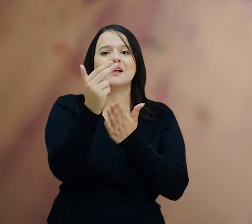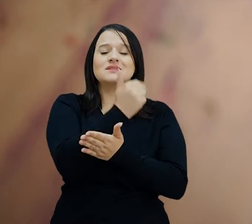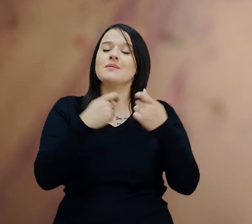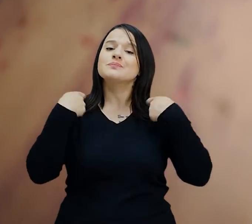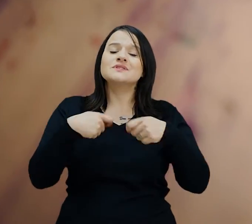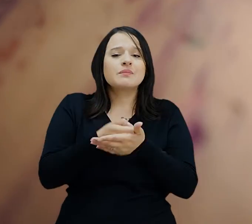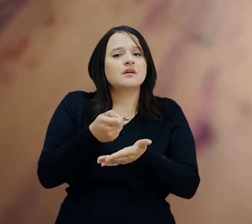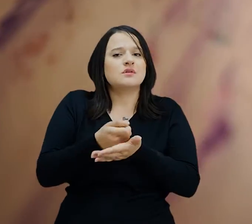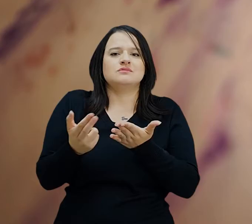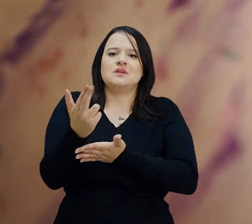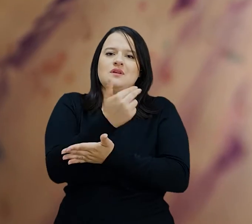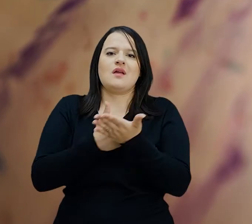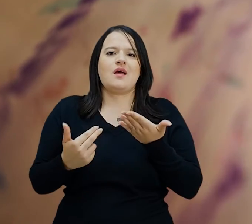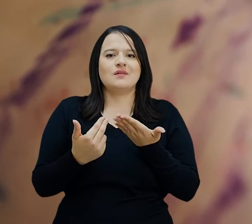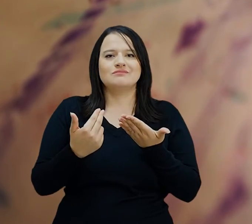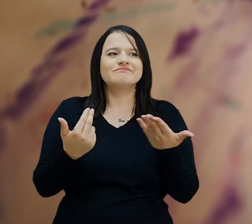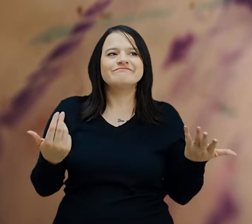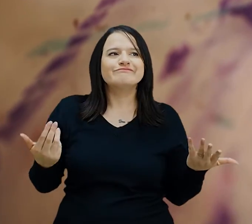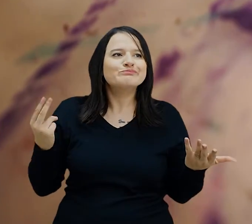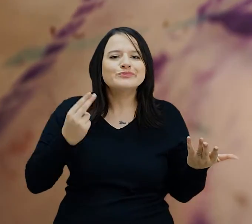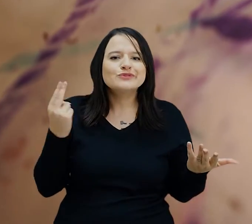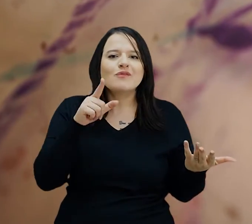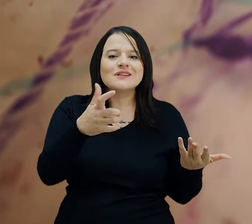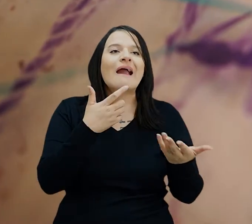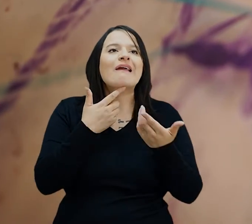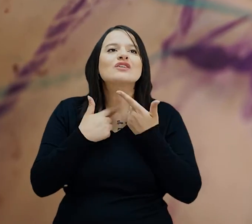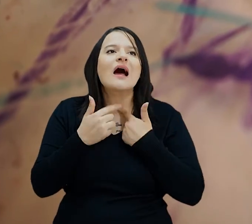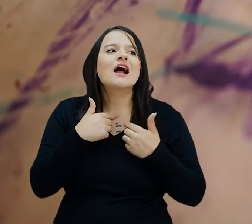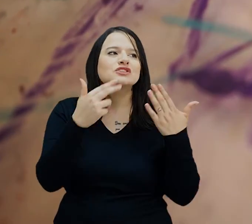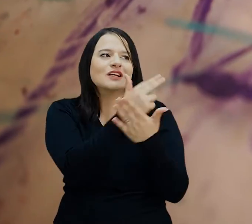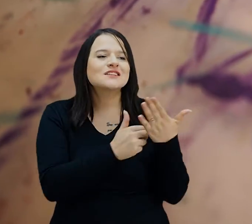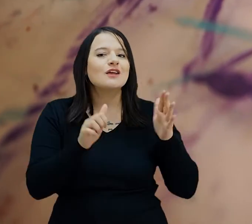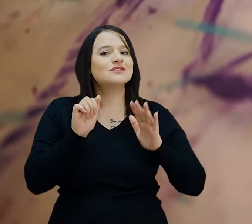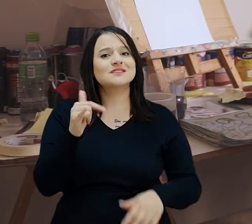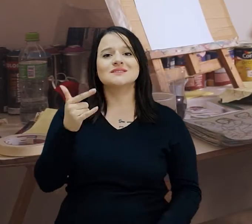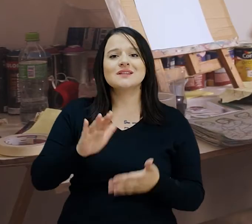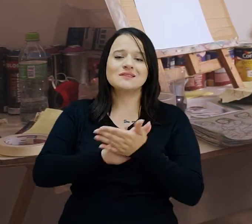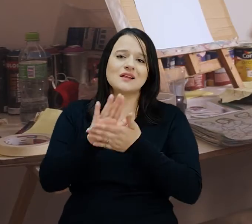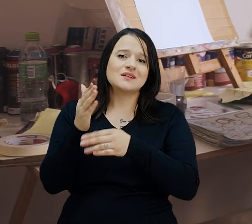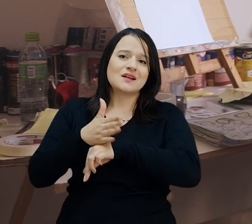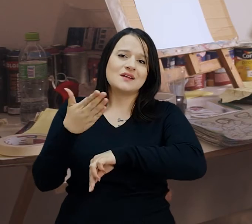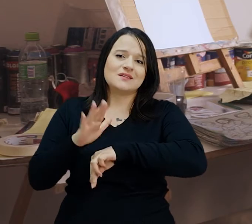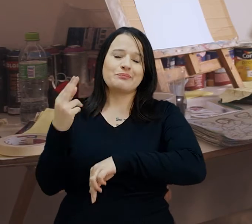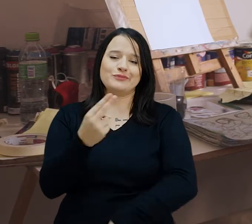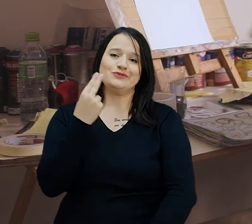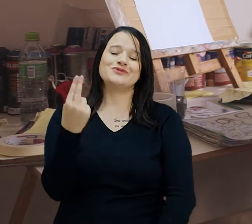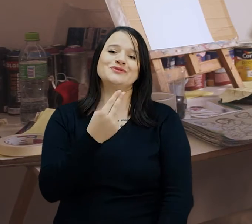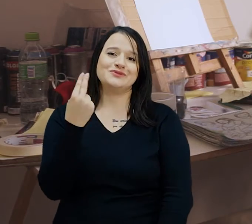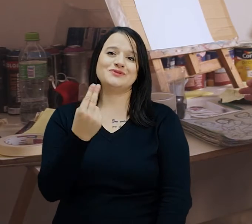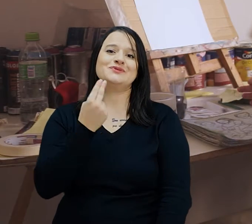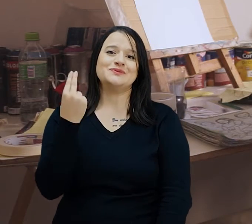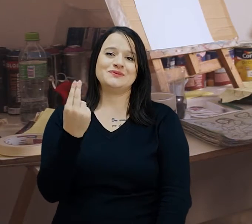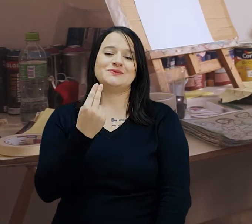próprio, ela tem que começar a desenhar, ela tem que desenhar. É, tipo, não tem como você querer fazer desenho sem